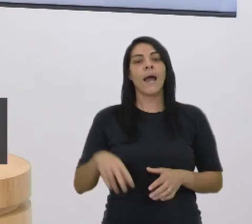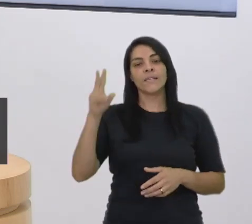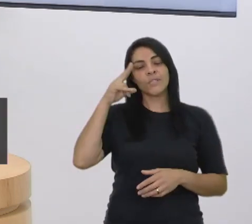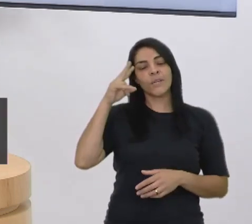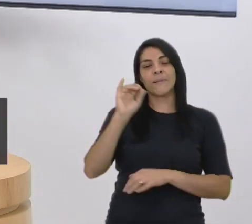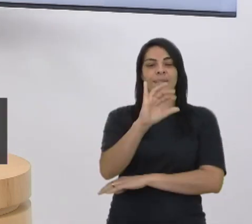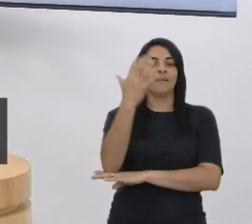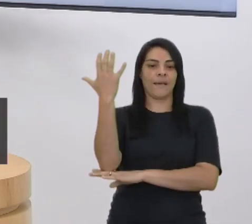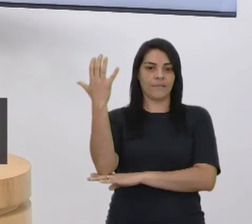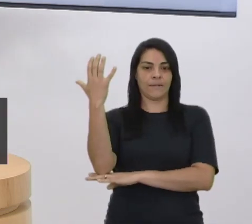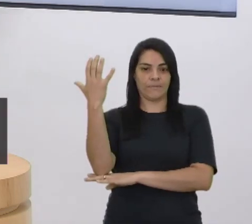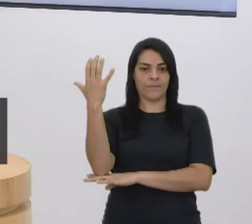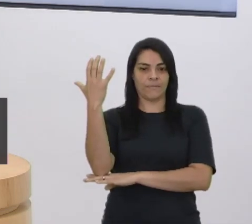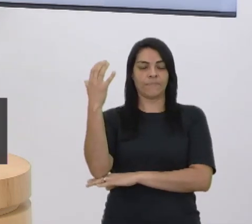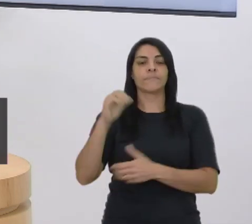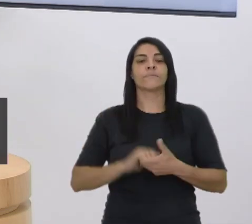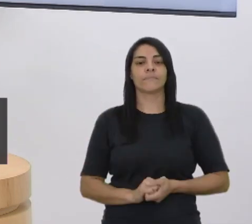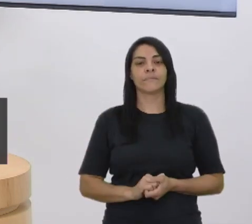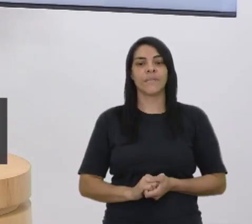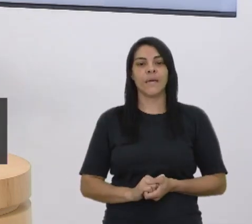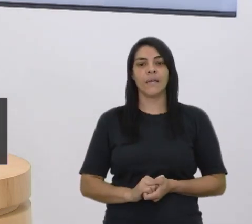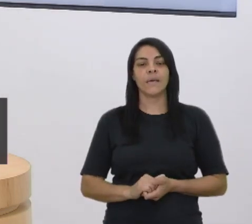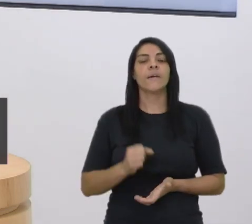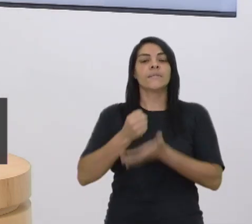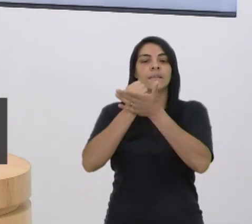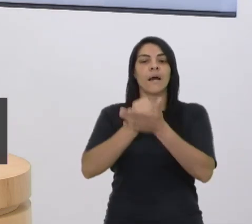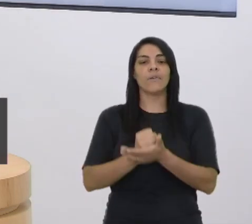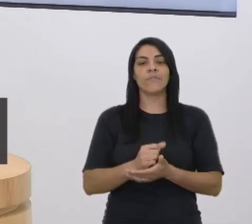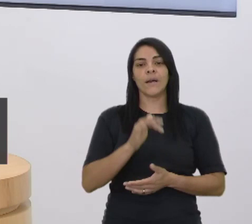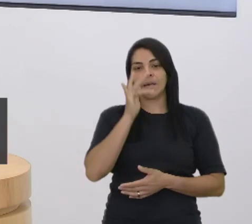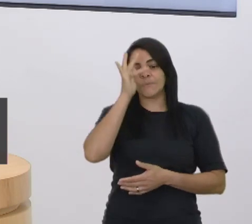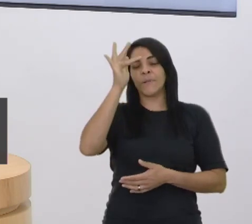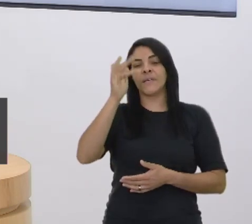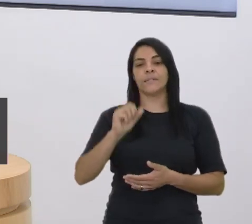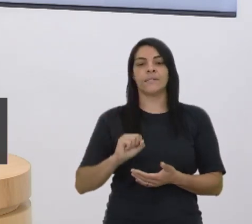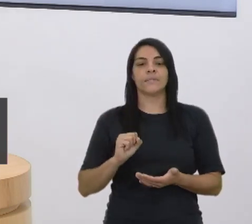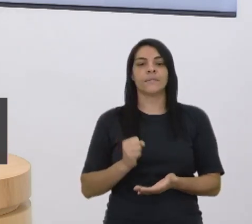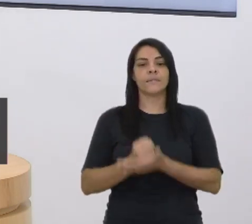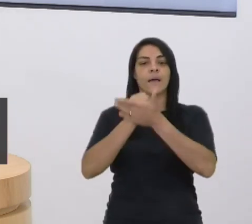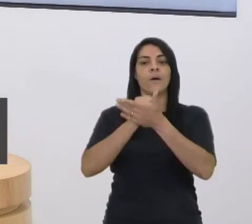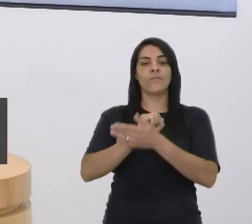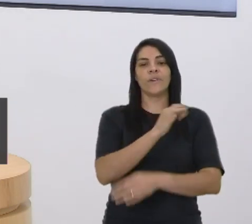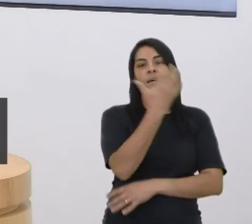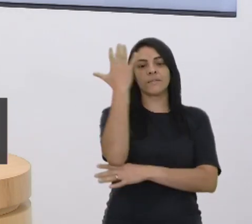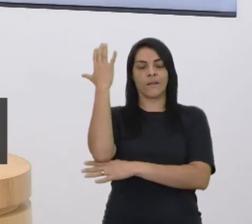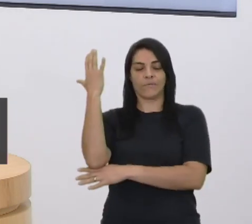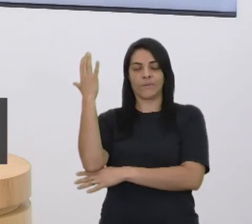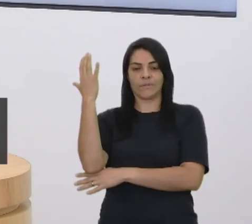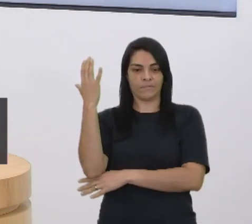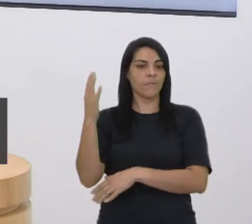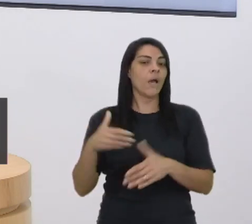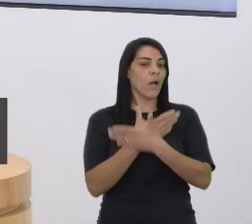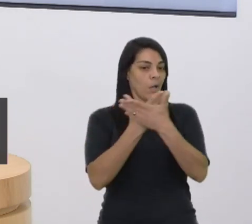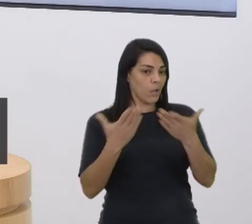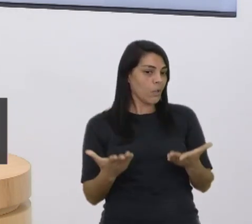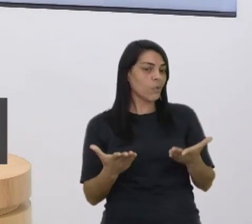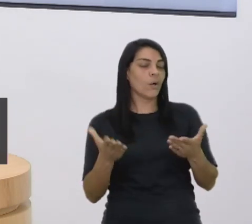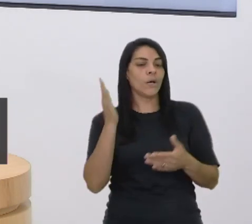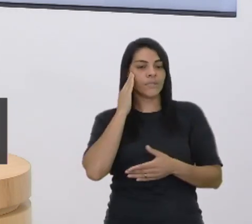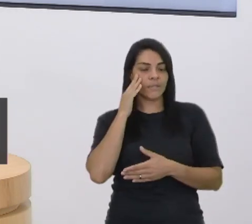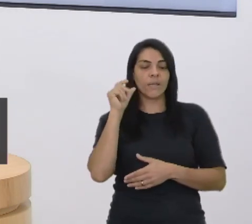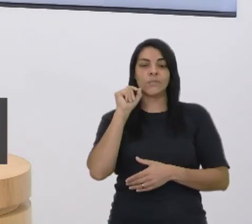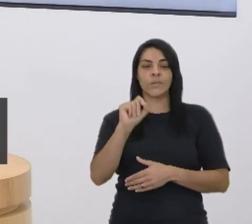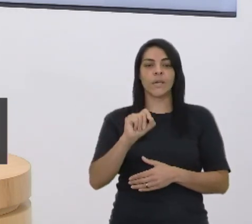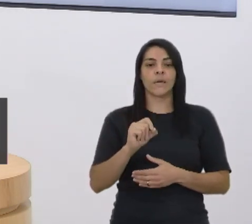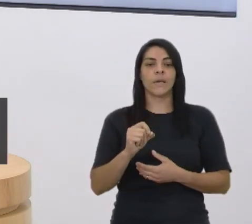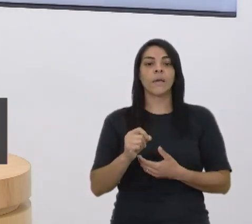quê, salvem as plantas. Floresta. Só que, normalmente, o que a gente associa, mesmo quando a gente fala de floresta,